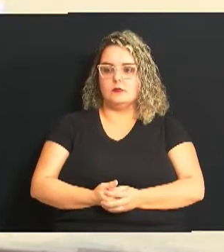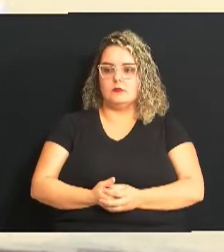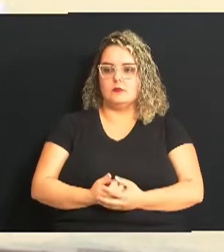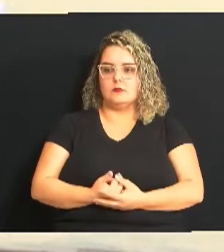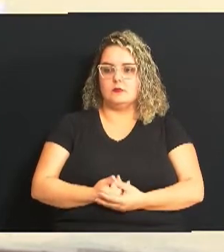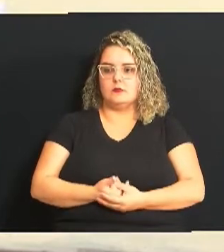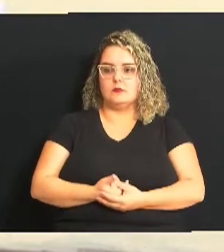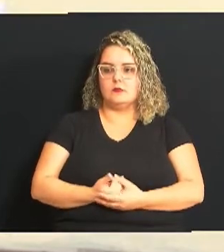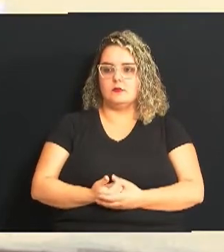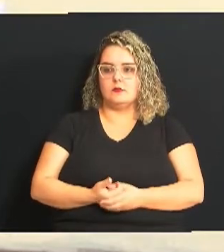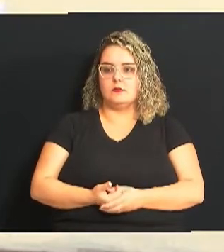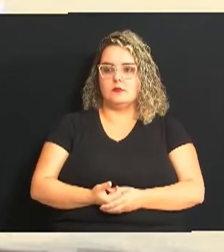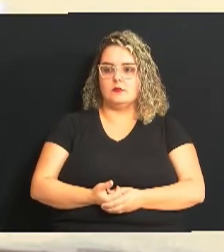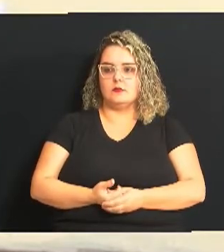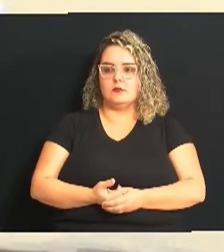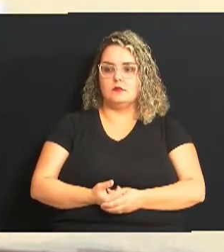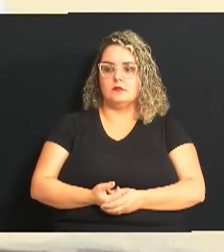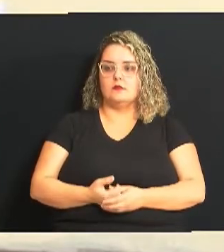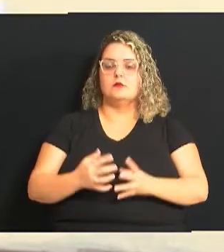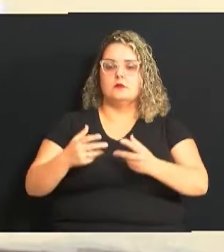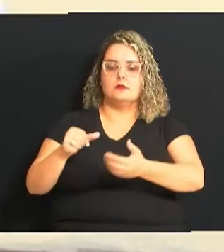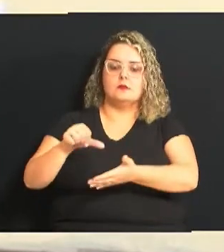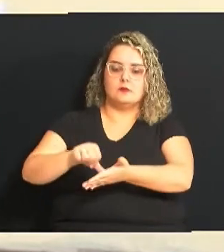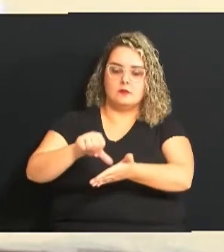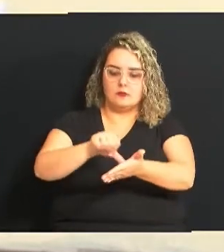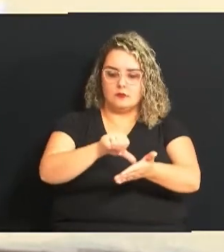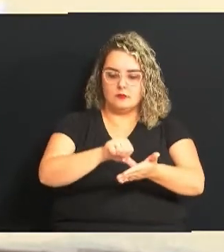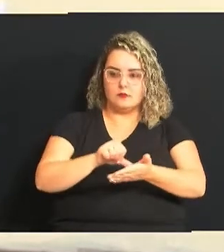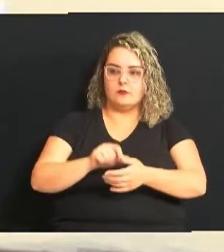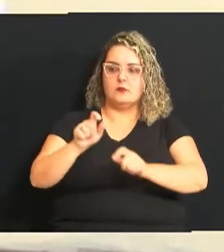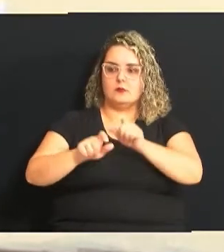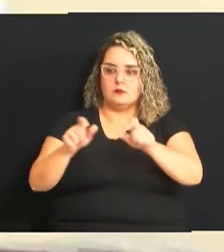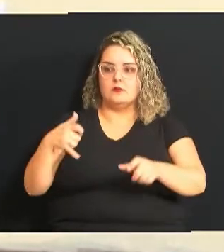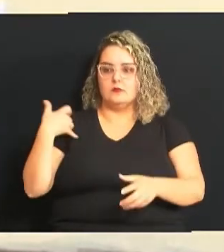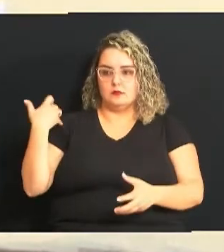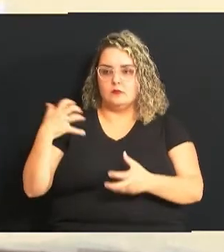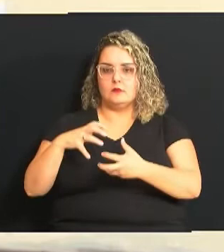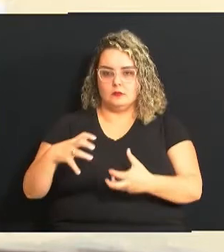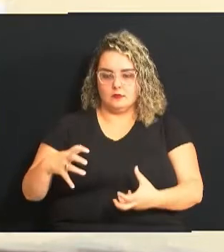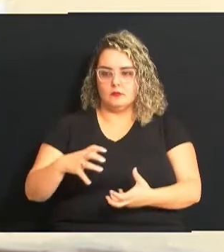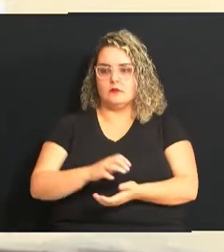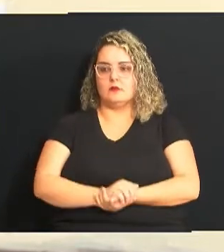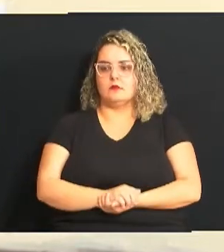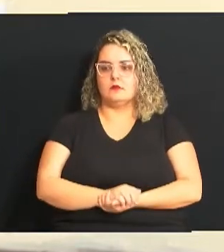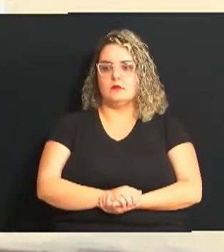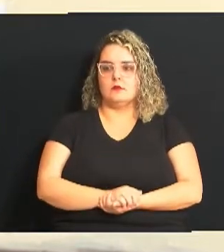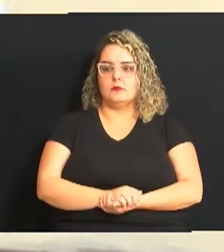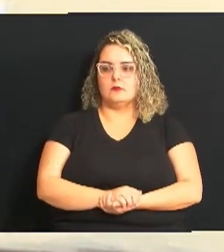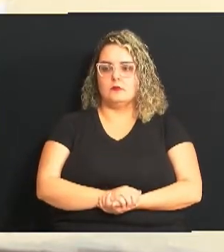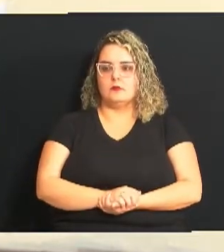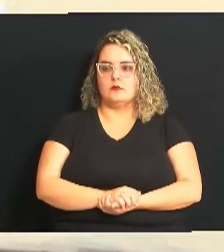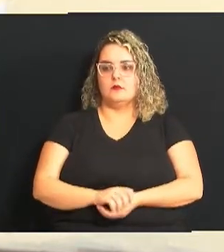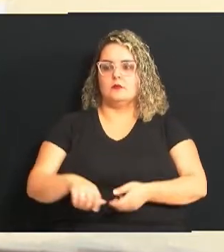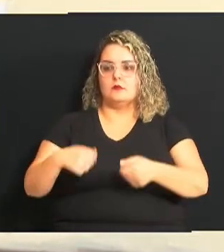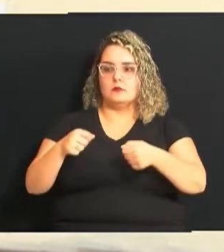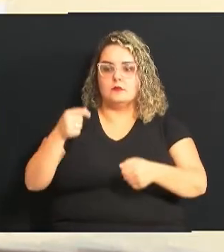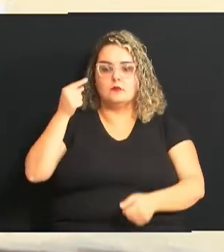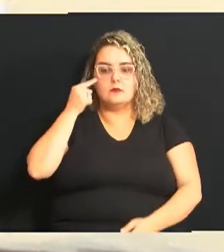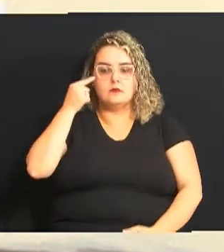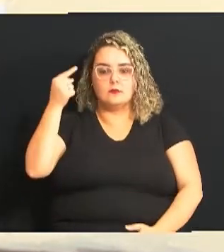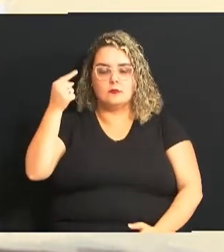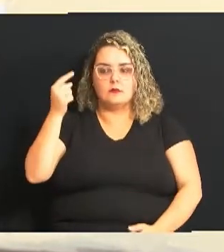de todas as unidades para a pessoa idosa, tá? Mas a gente precisa começar a